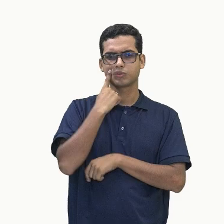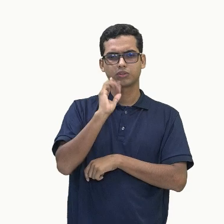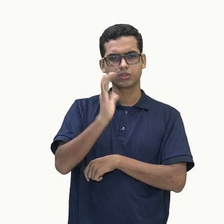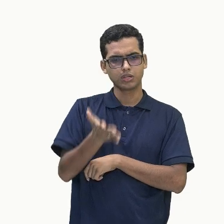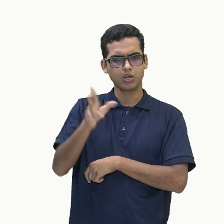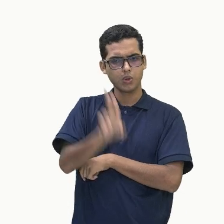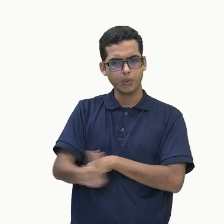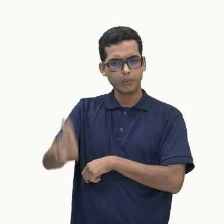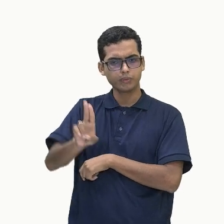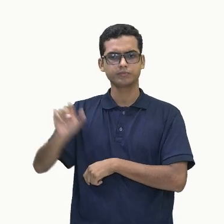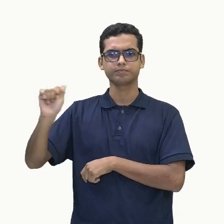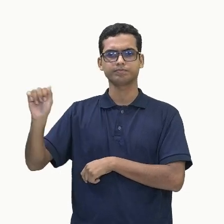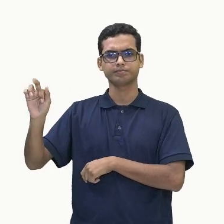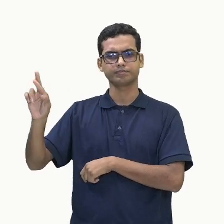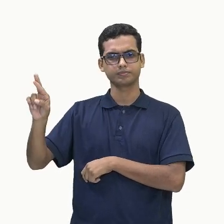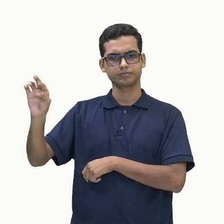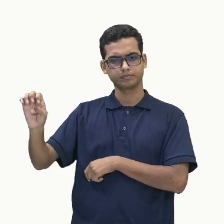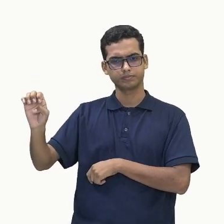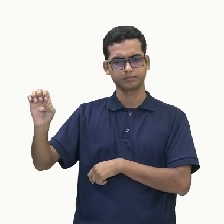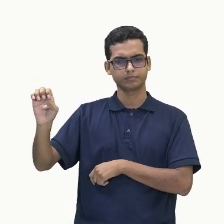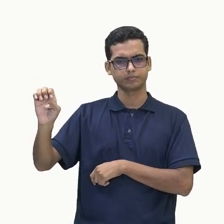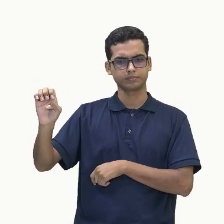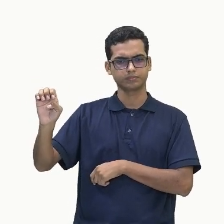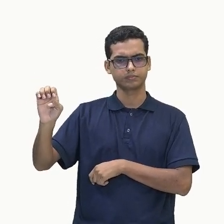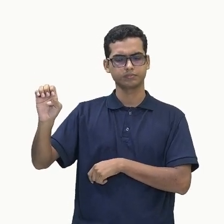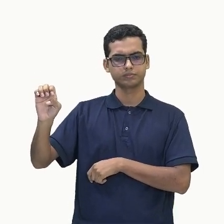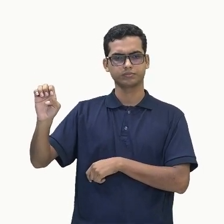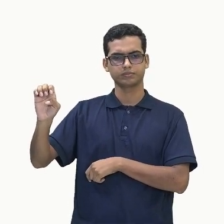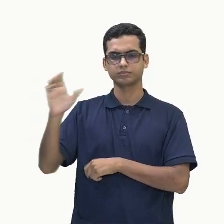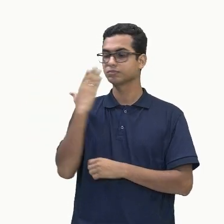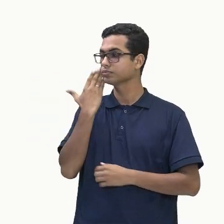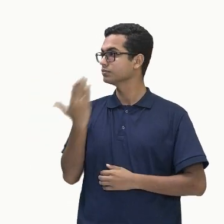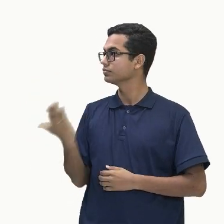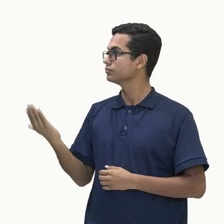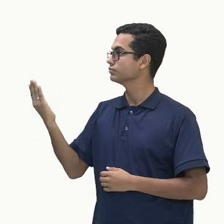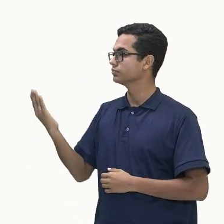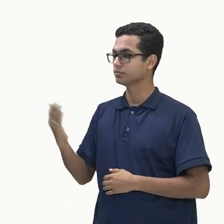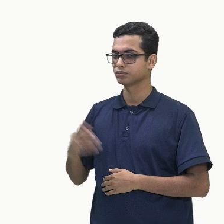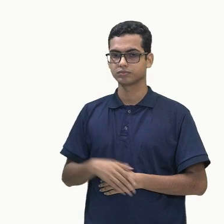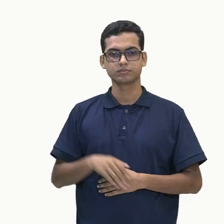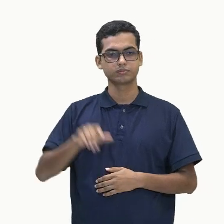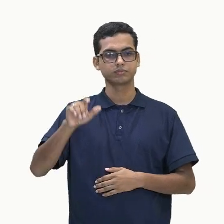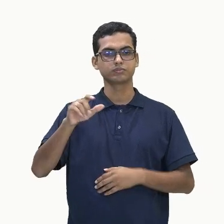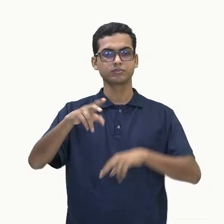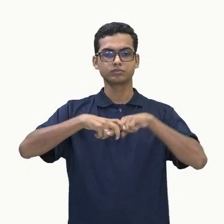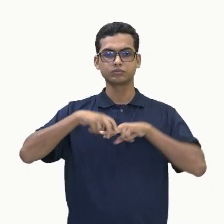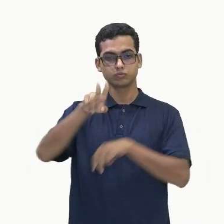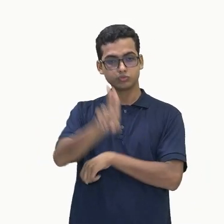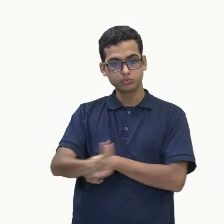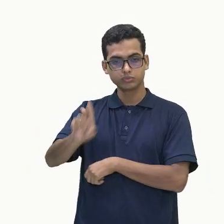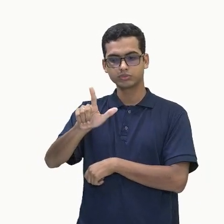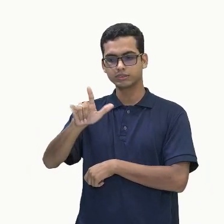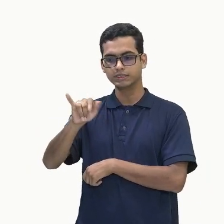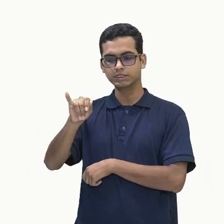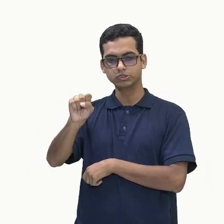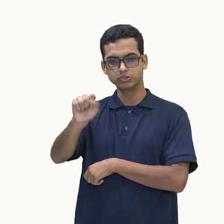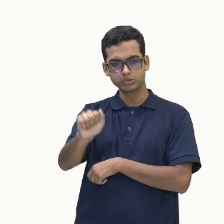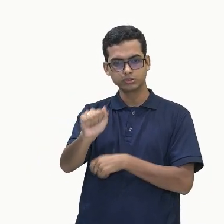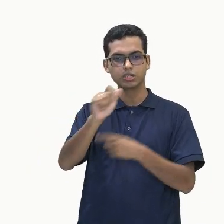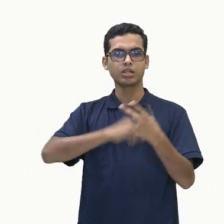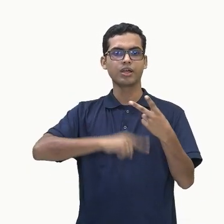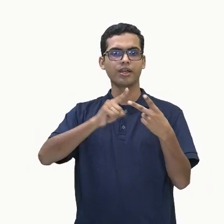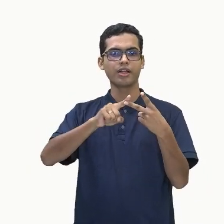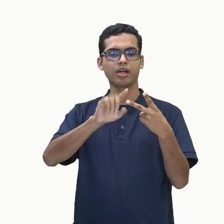are, porque eu estou falando de Lisa e de Emma, ok? Lisa and Emma. Então eu tenho que